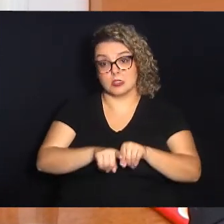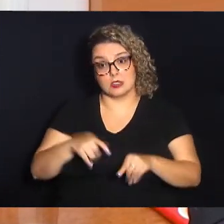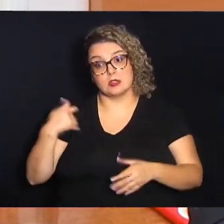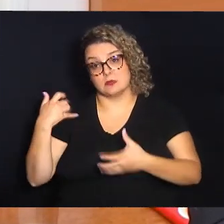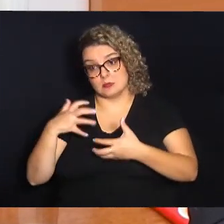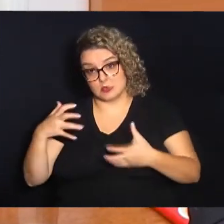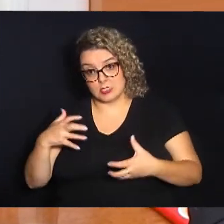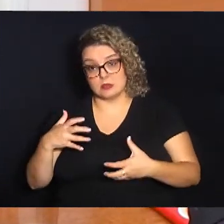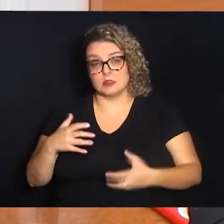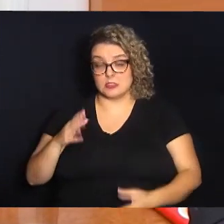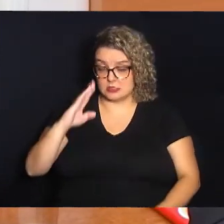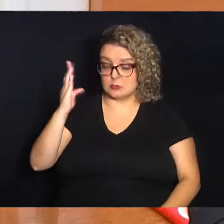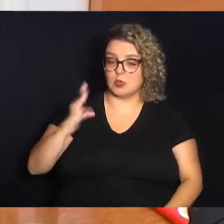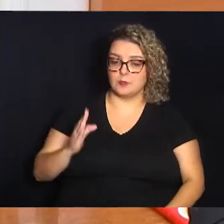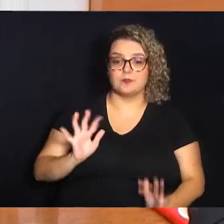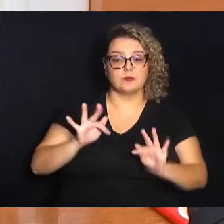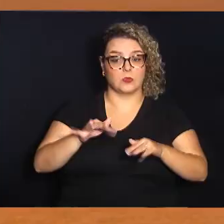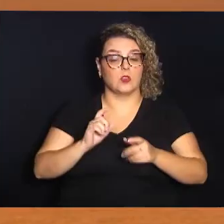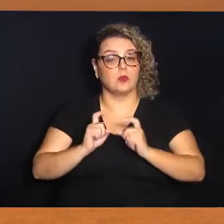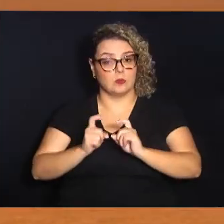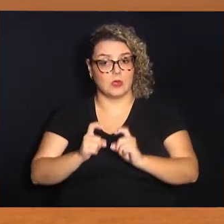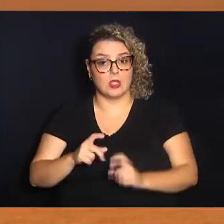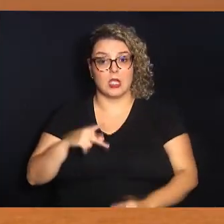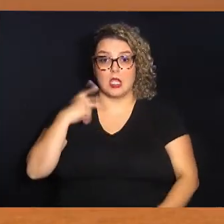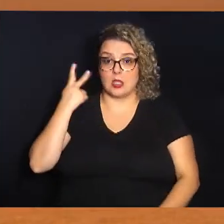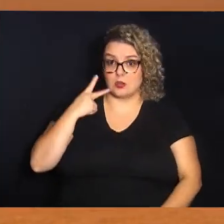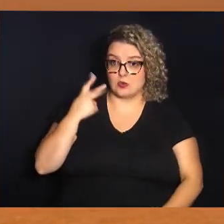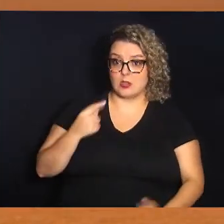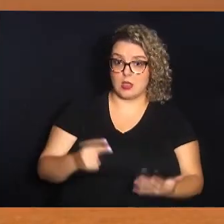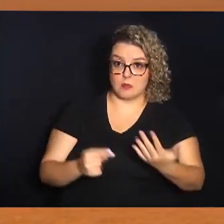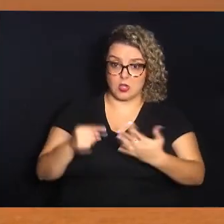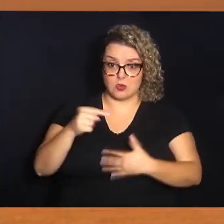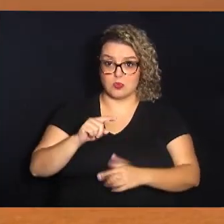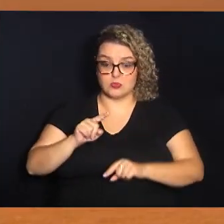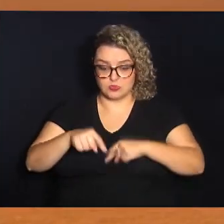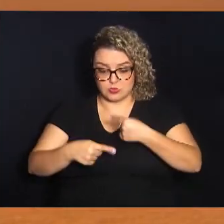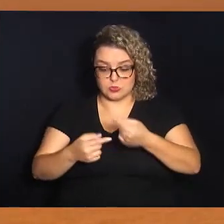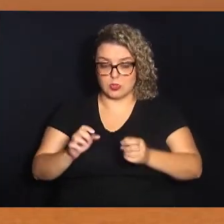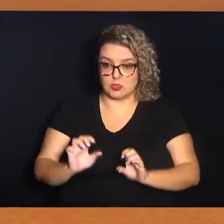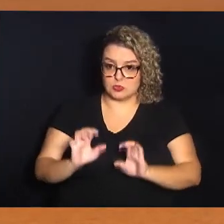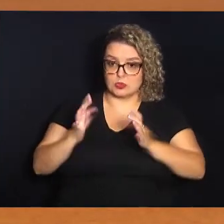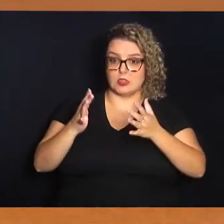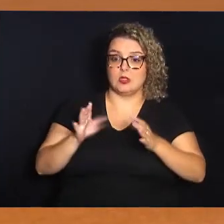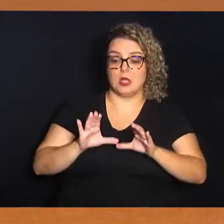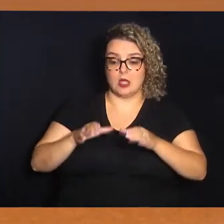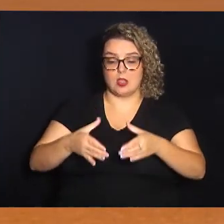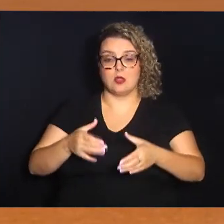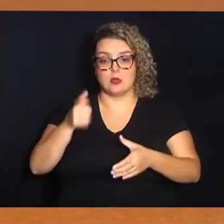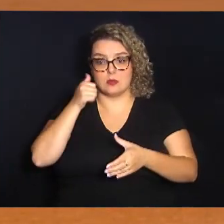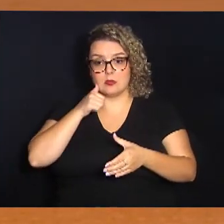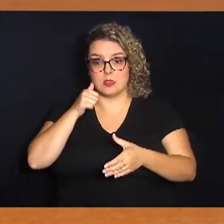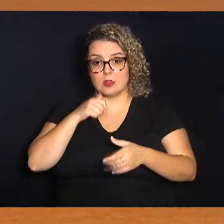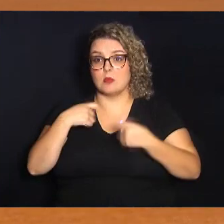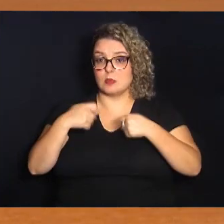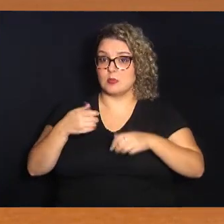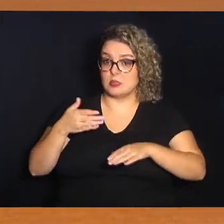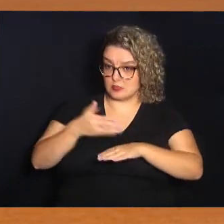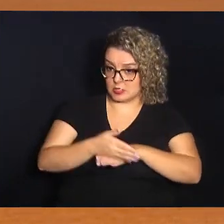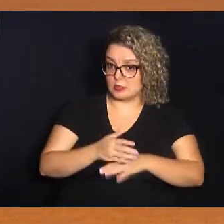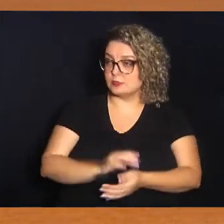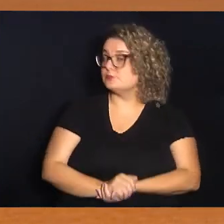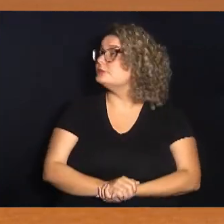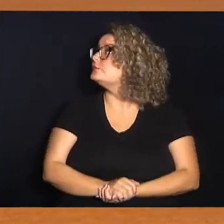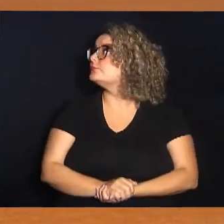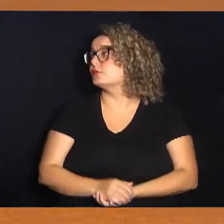Juventude e da velice brasileira no final da reunião lamentar pontuou os próximos eventos que a comissão da